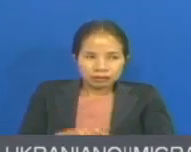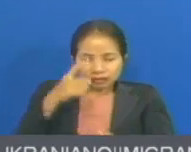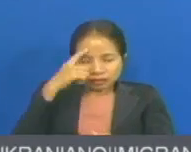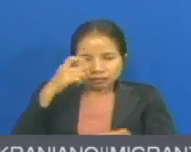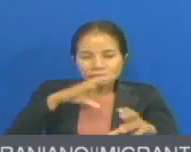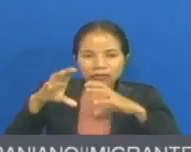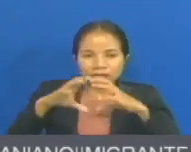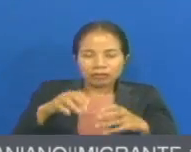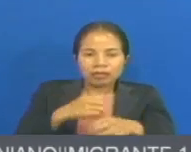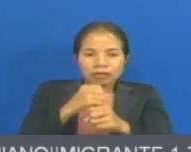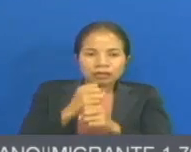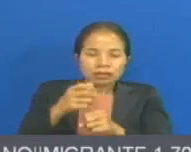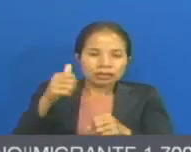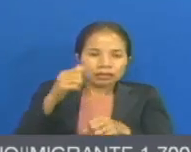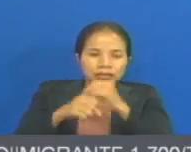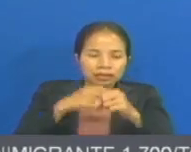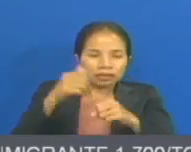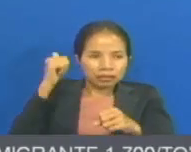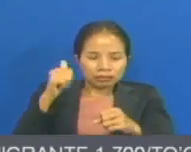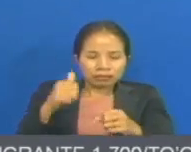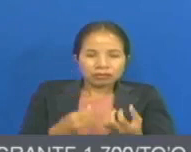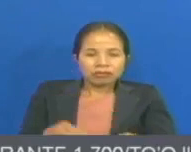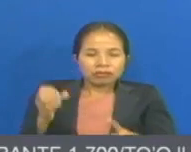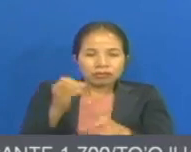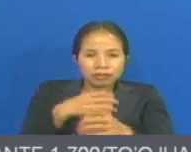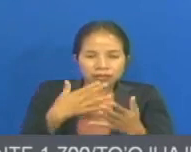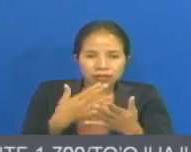comunicação com a local que tem em conta, então é oportunidade. Deve